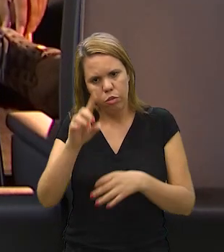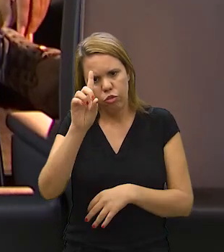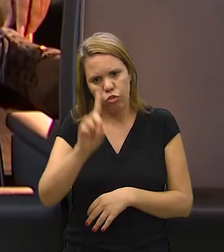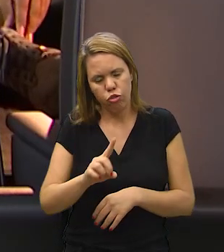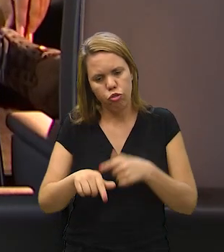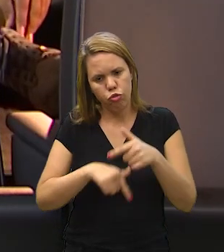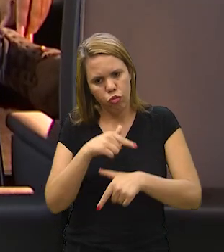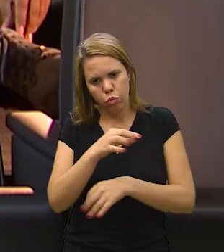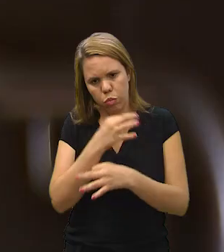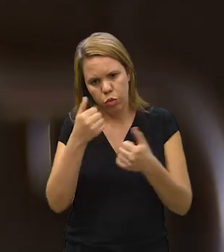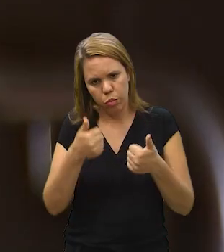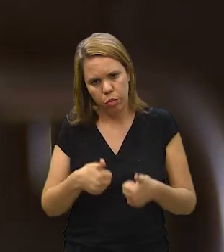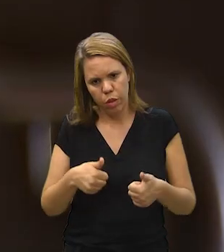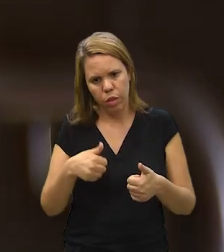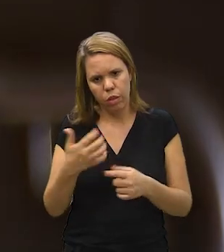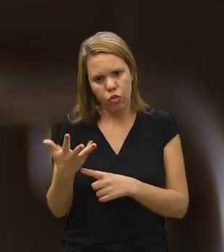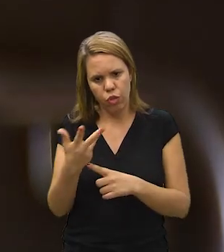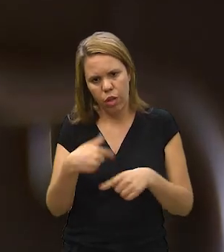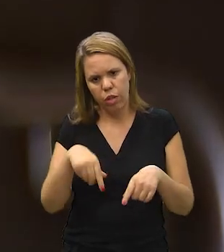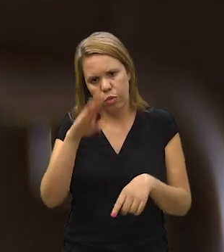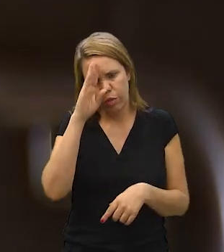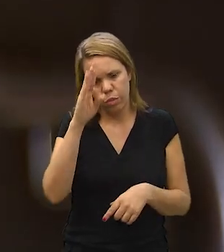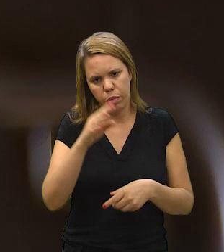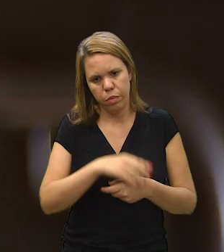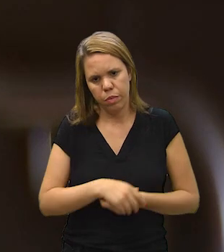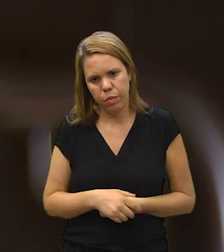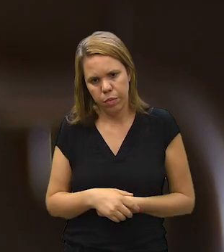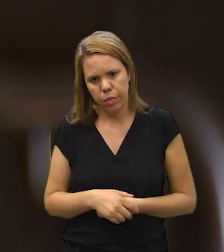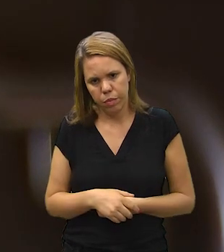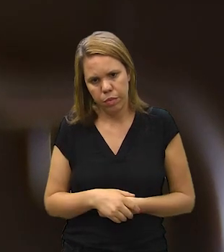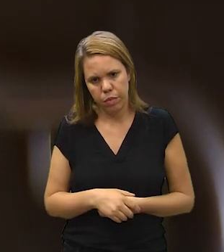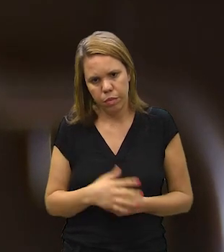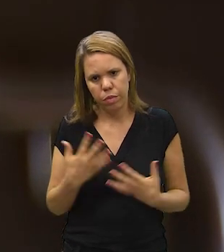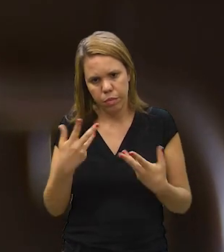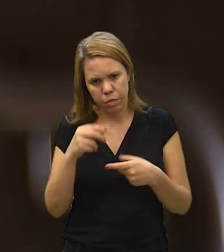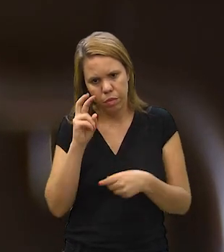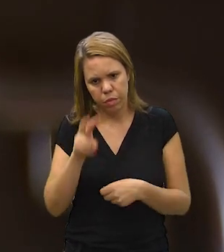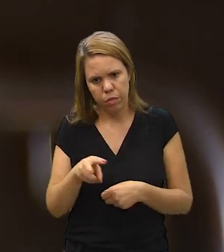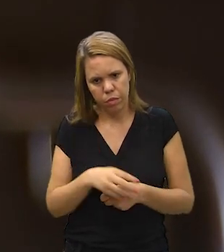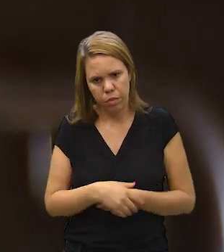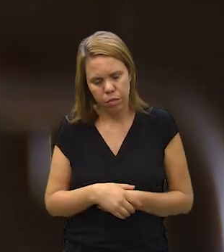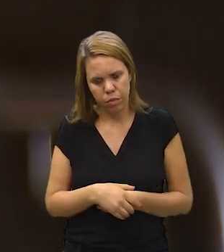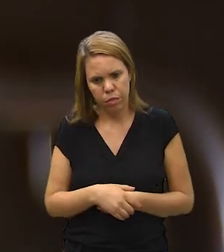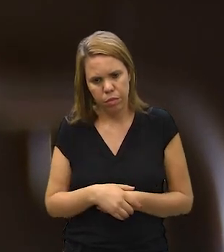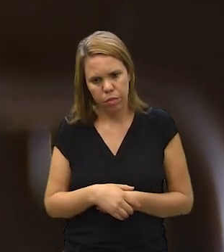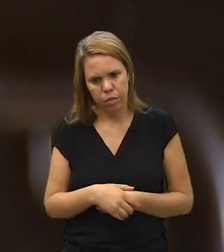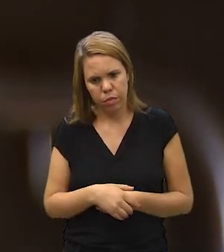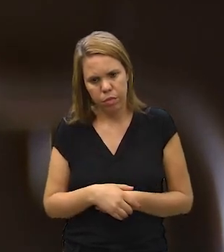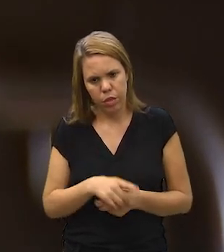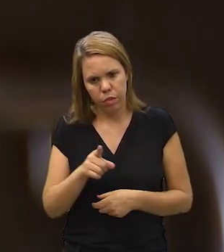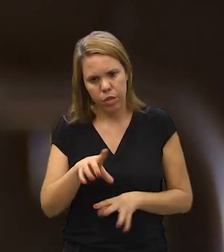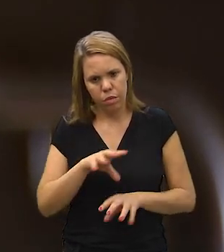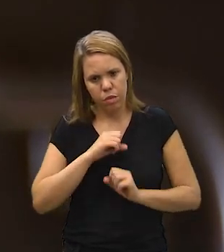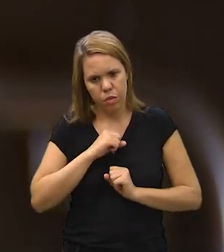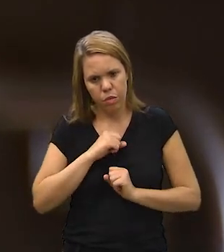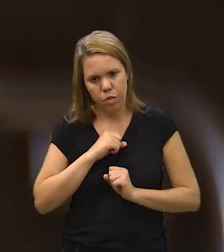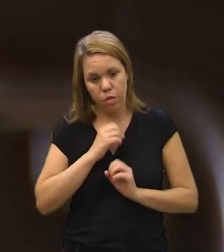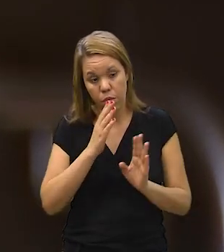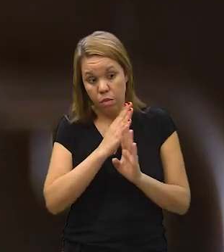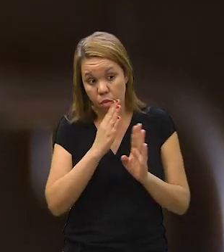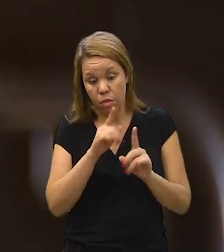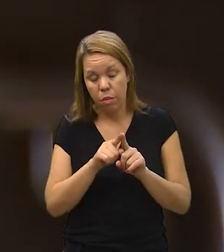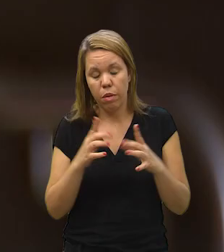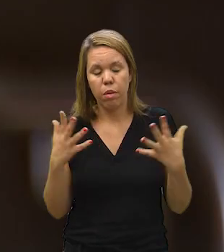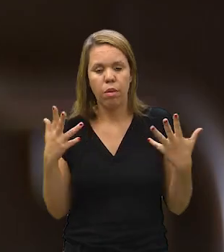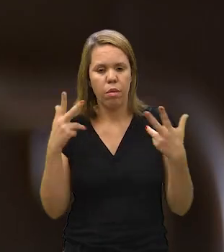direção trabalhou muito bem, a direção de arte principalmente. Então assim, tá bem bonito de se ver. Ele te pega por esse mistério,